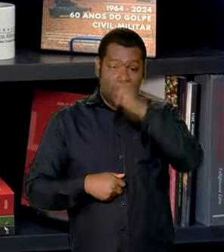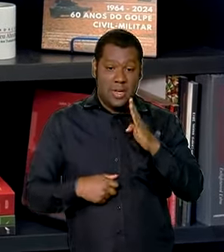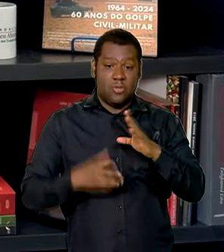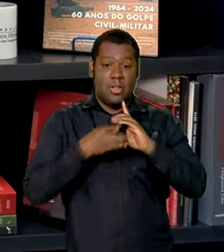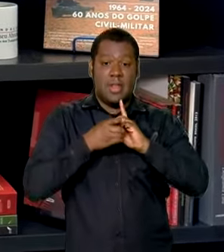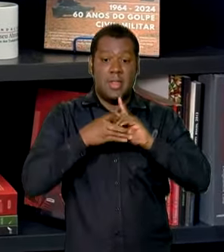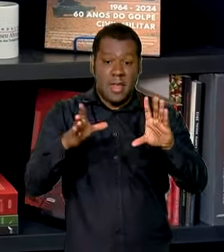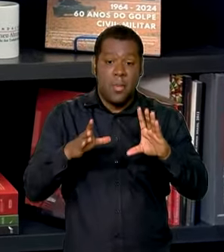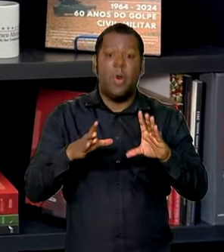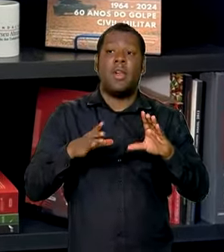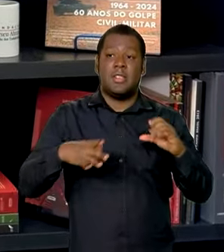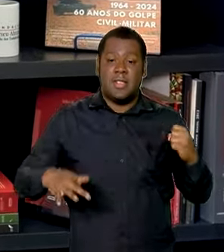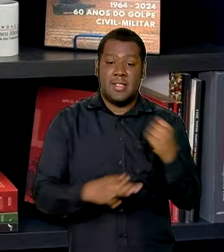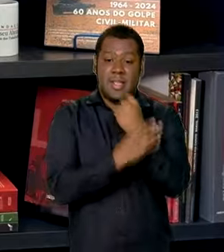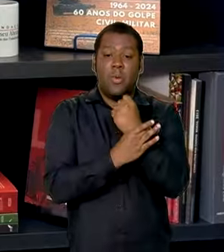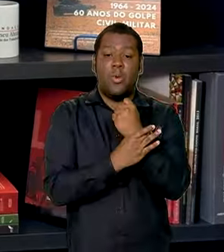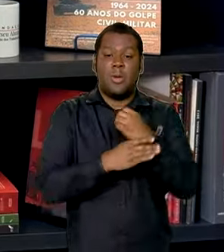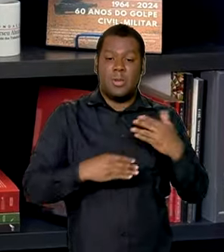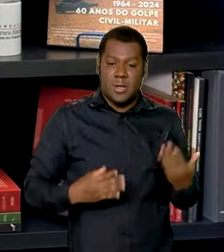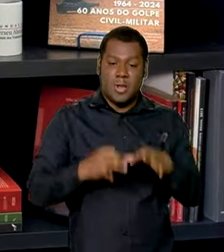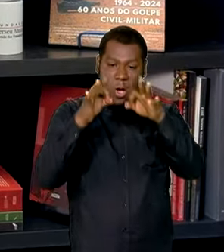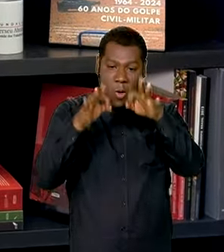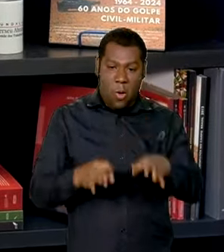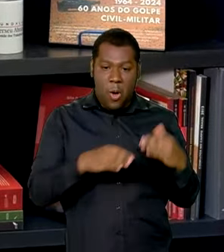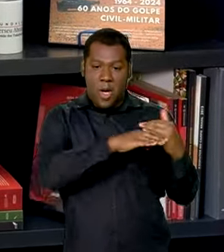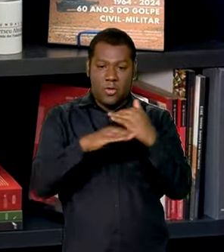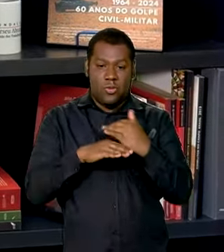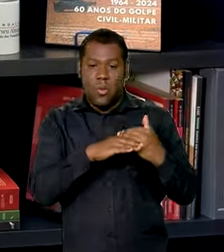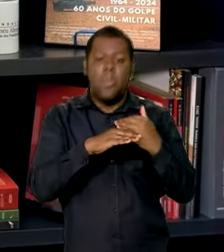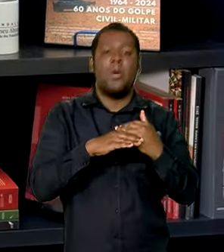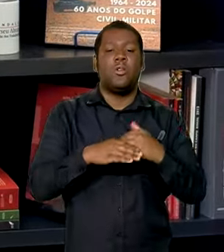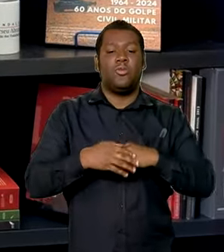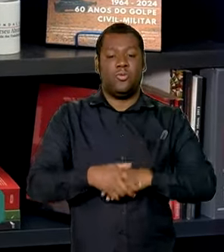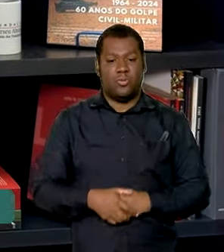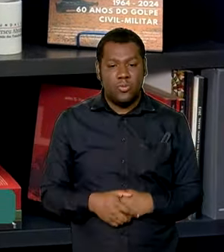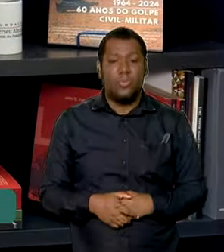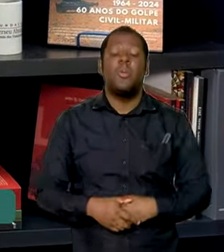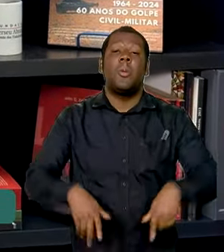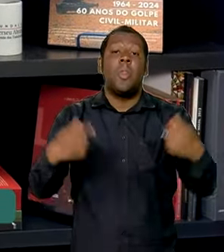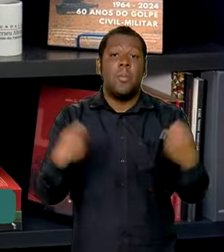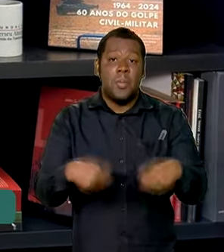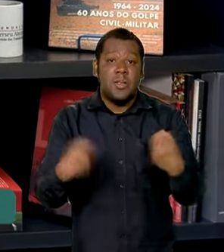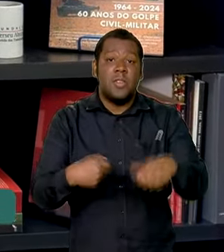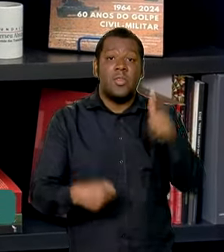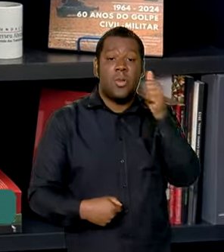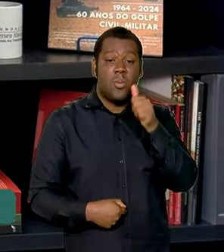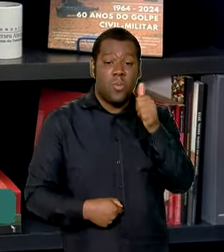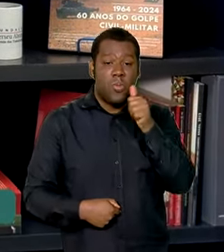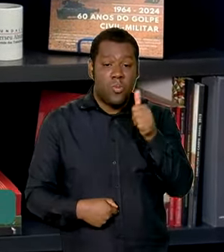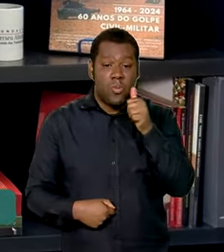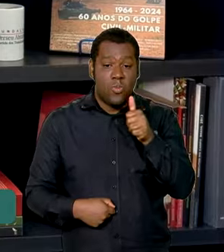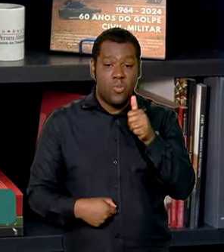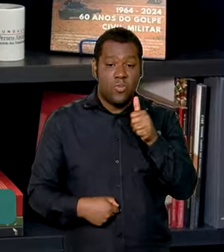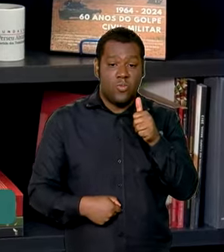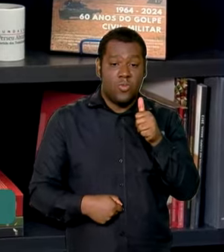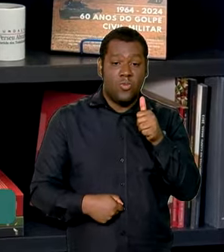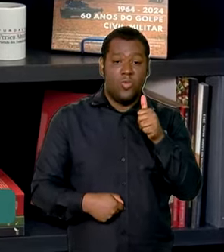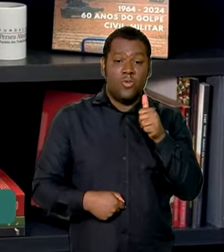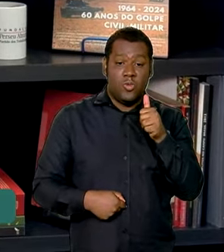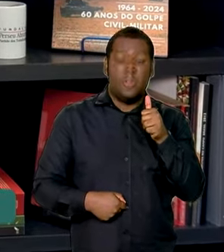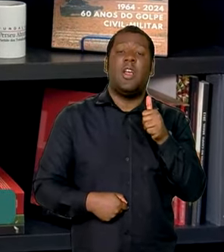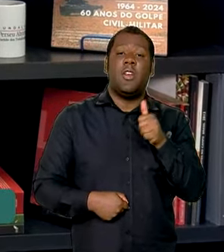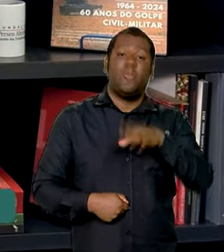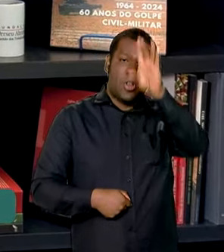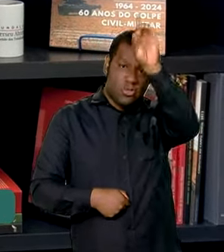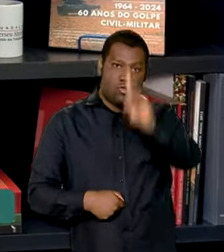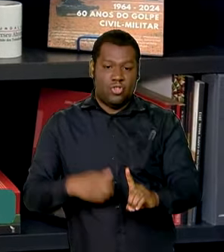país igualitário e um país civilizatório. E para isso nós precisamos que as mulheres, pelo mesmo trabalho, tenham o